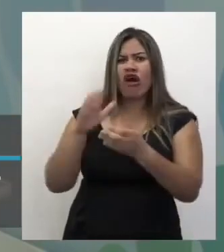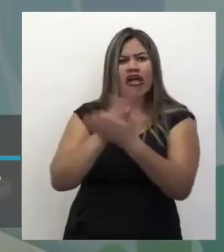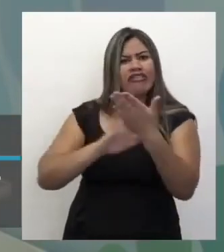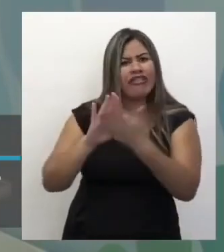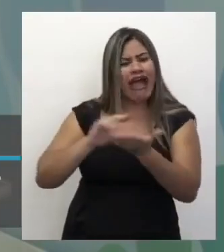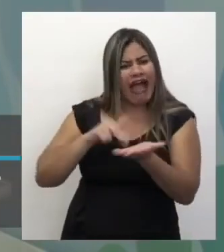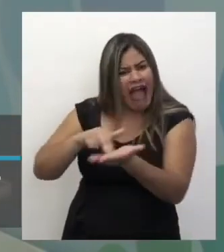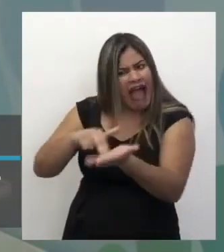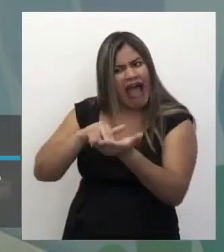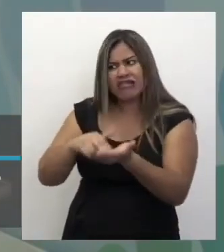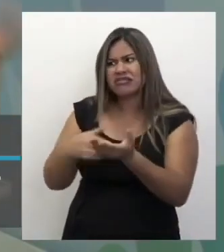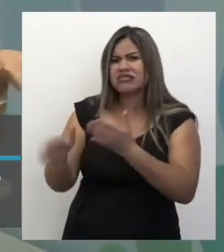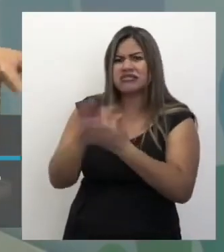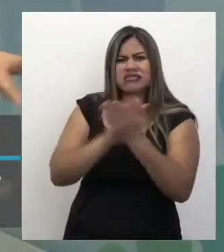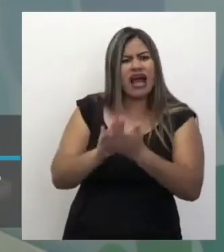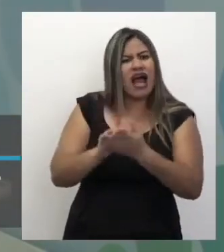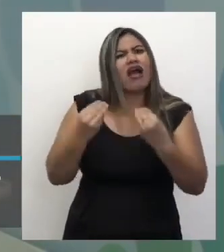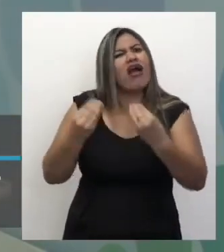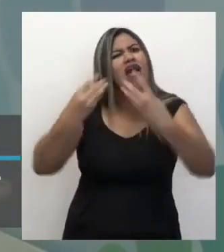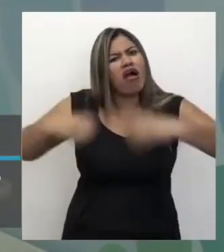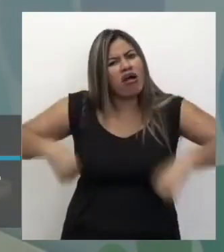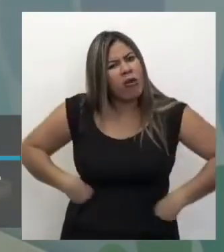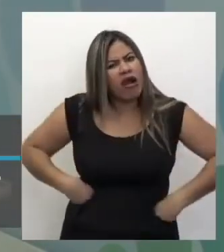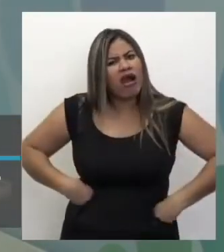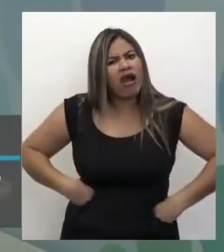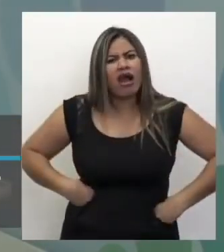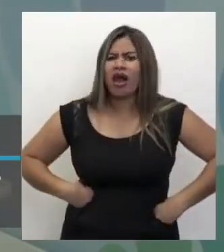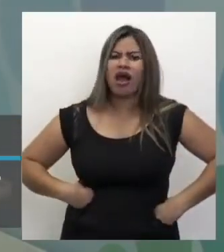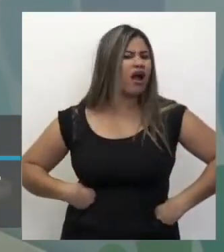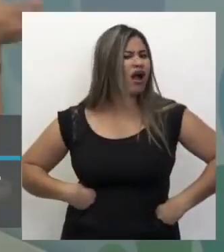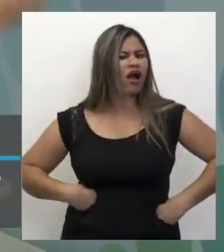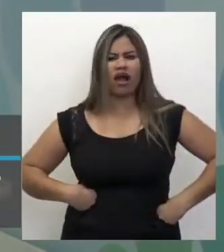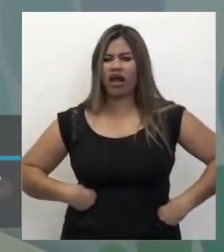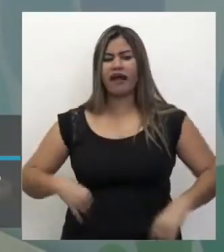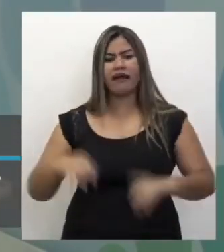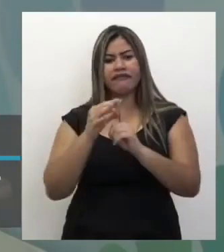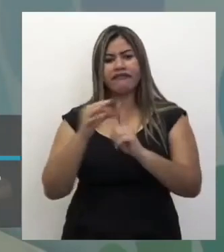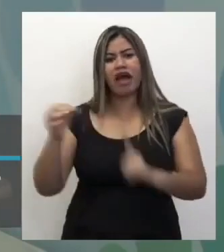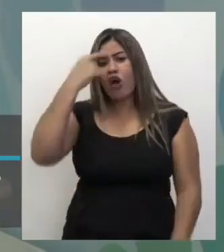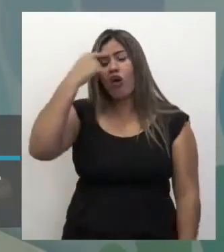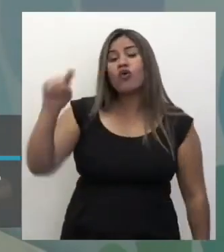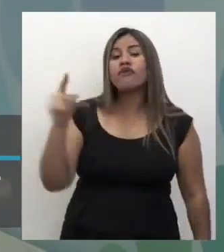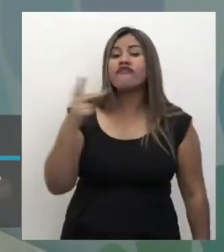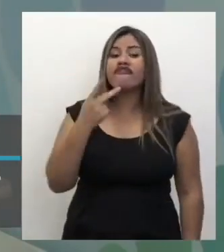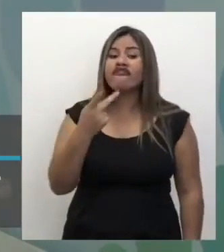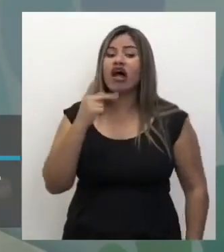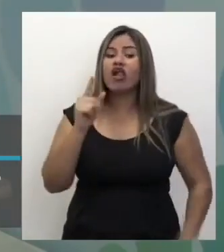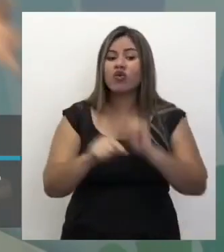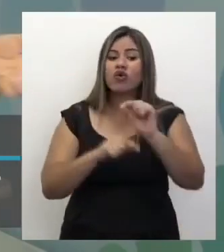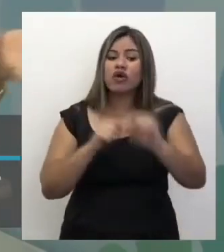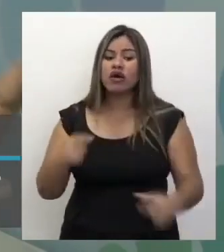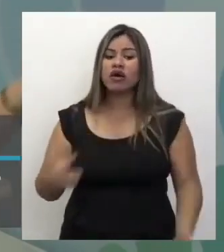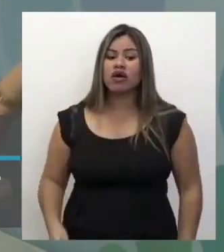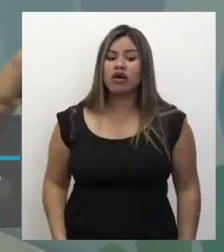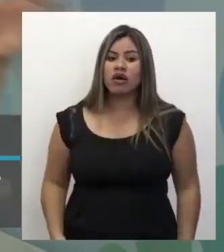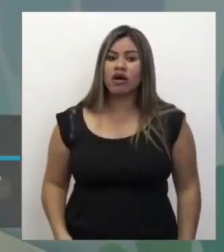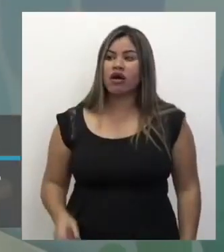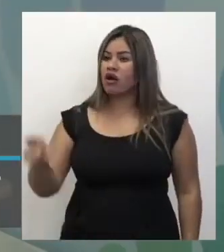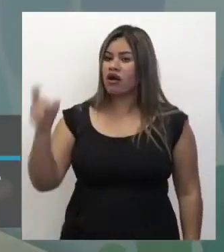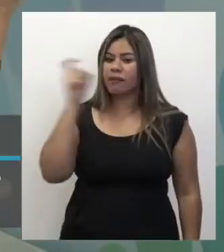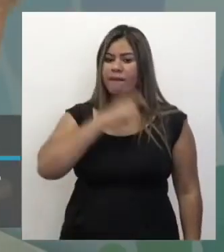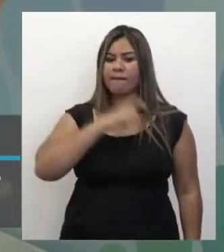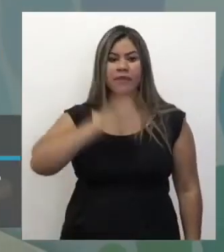O cara todo enrolado. No final, a última frase que Machado deixa pra gente, última oração. Ele mentiu.